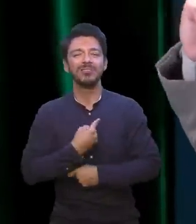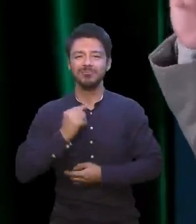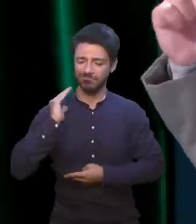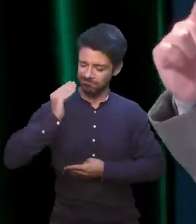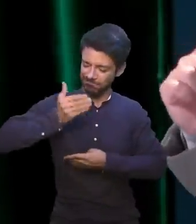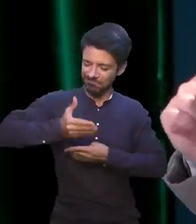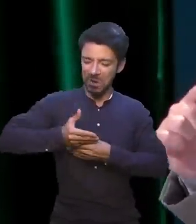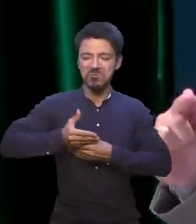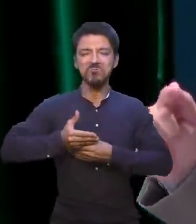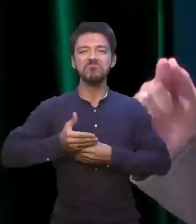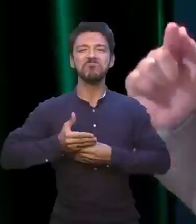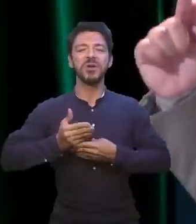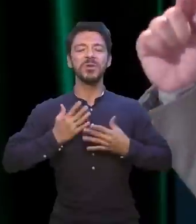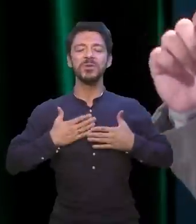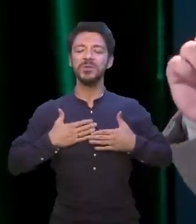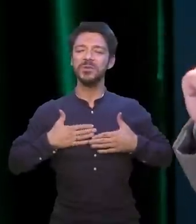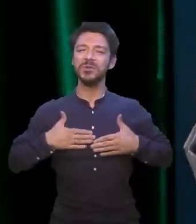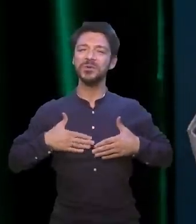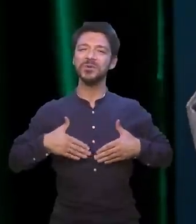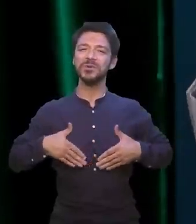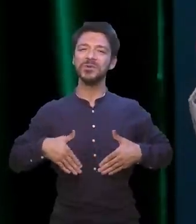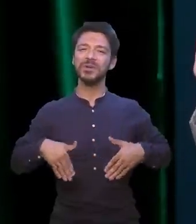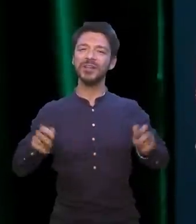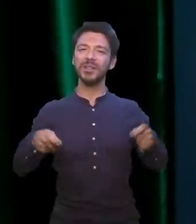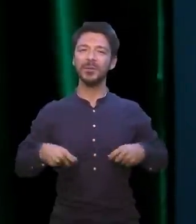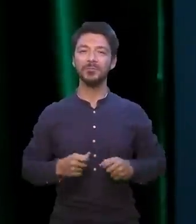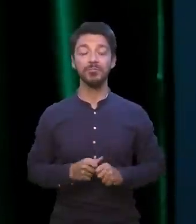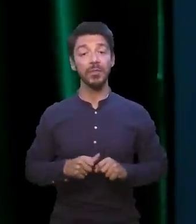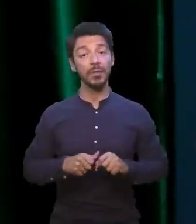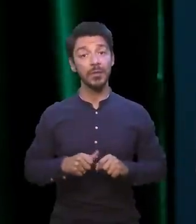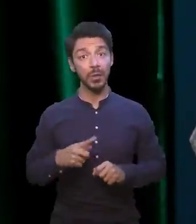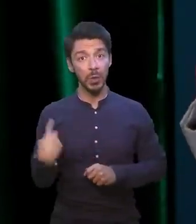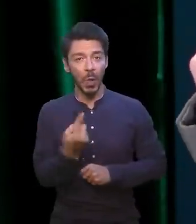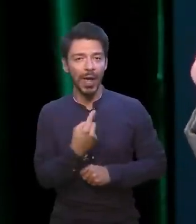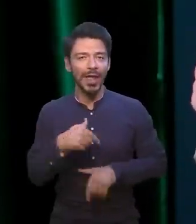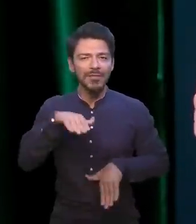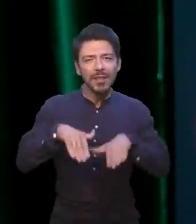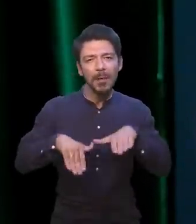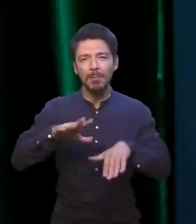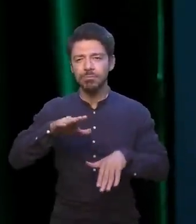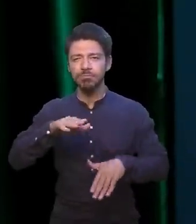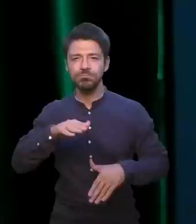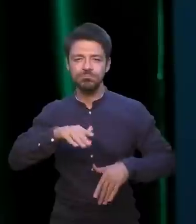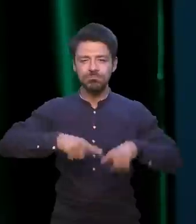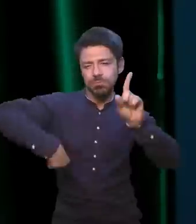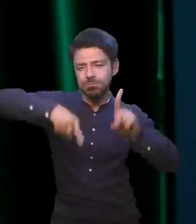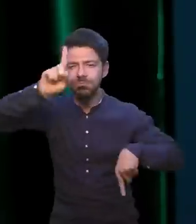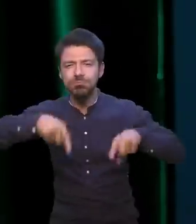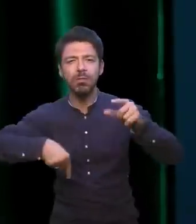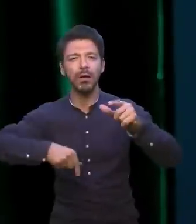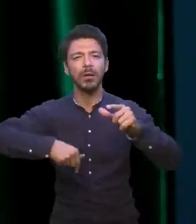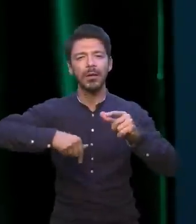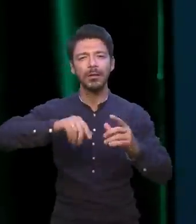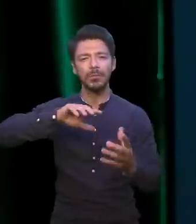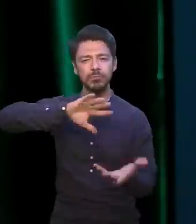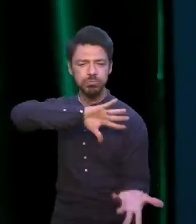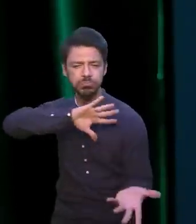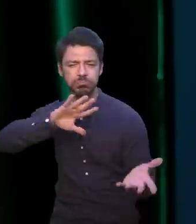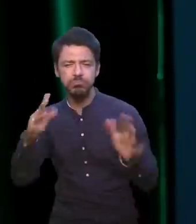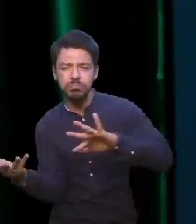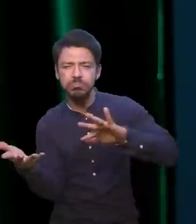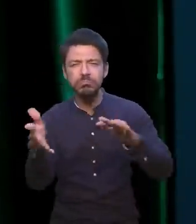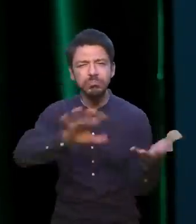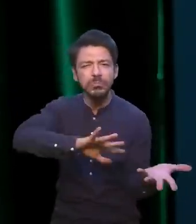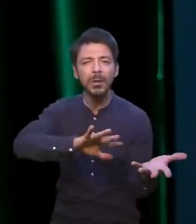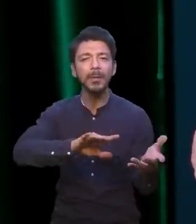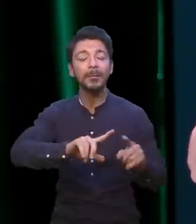estável. Oscilamos. A ideia é tentar oscilar cada vez menos, e quando baixar a vibração, procurarmos o mais